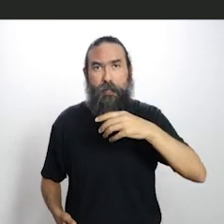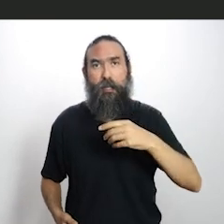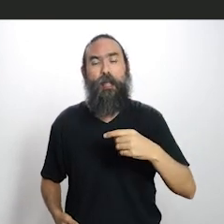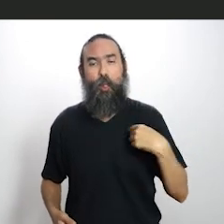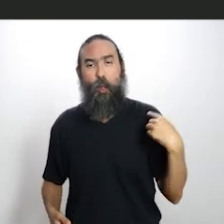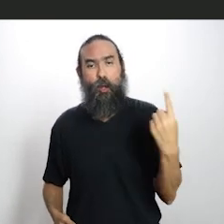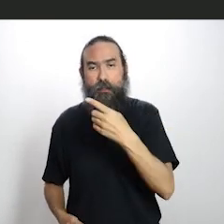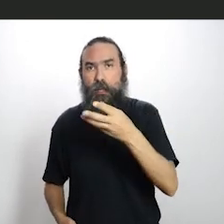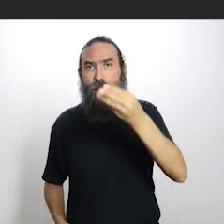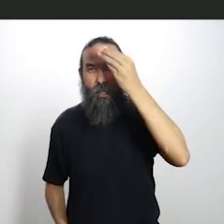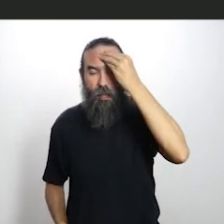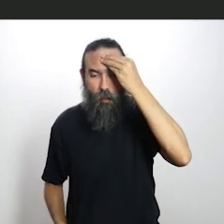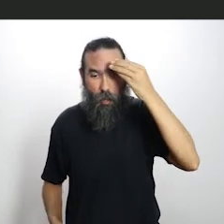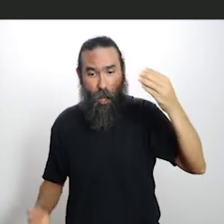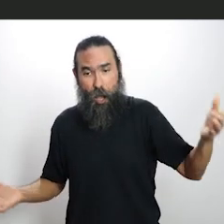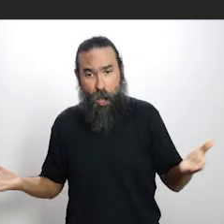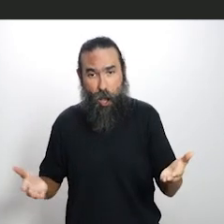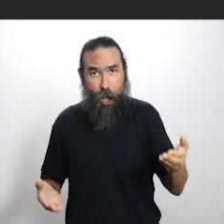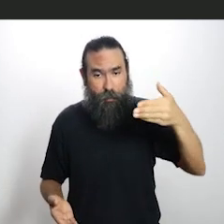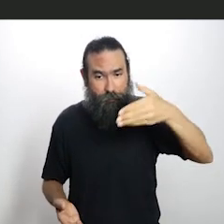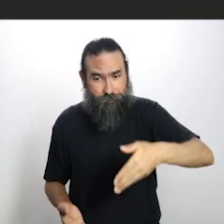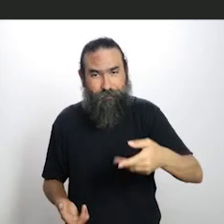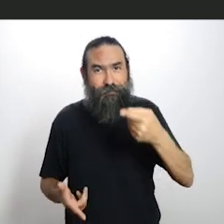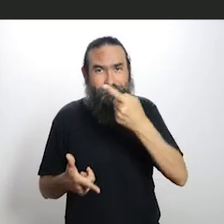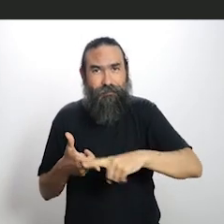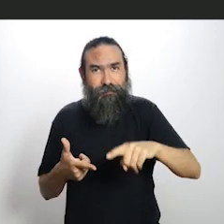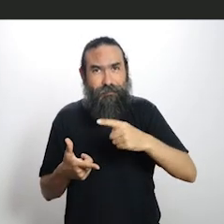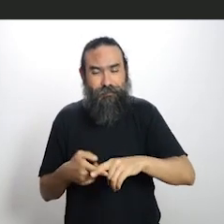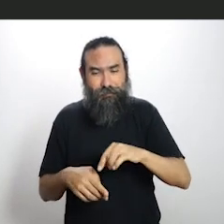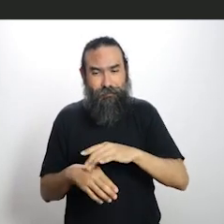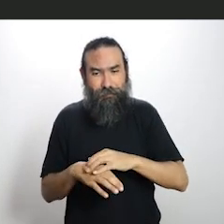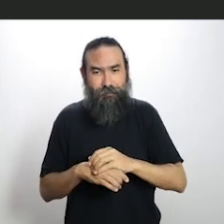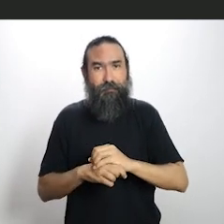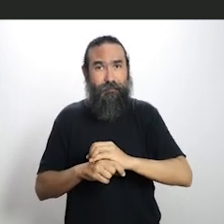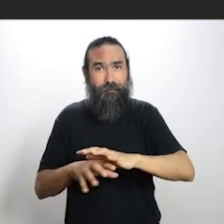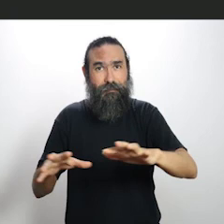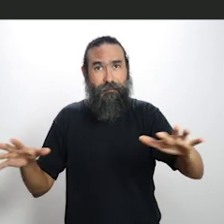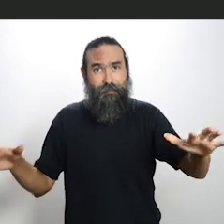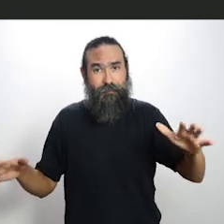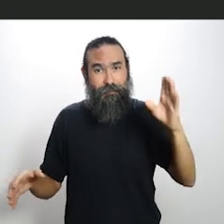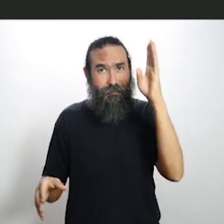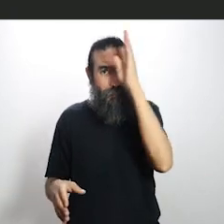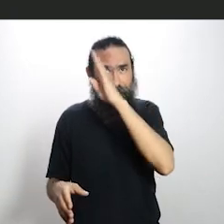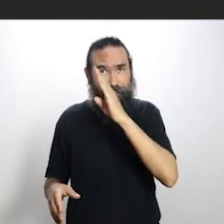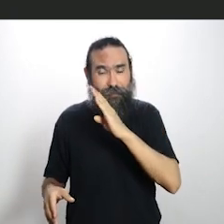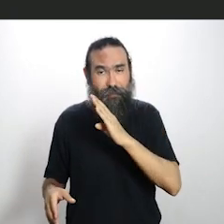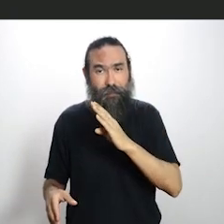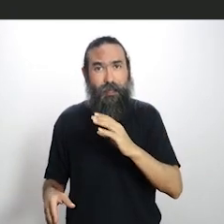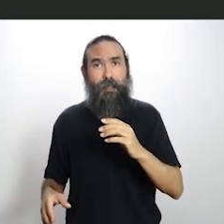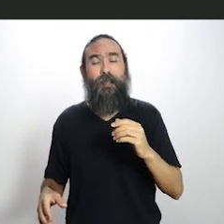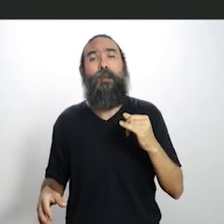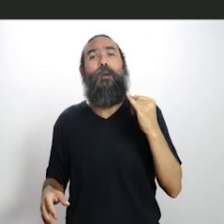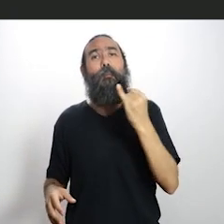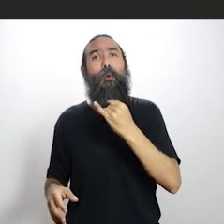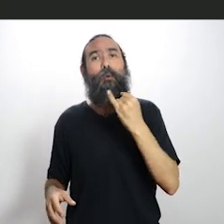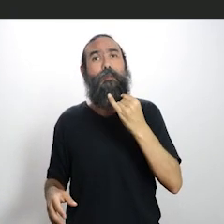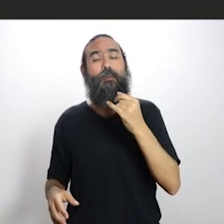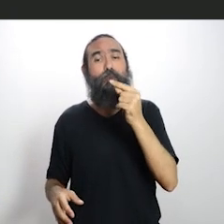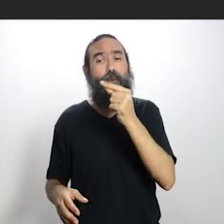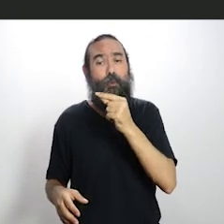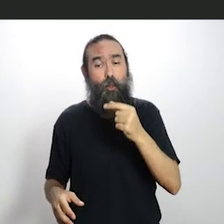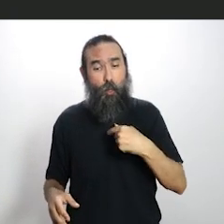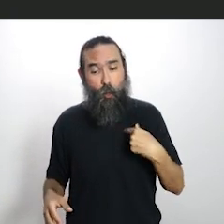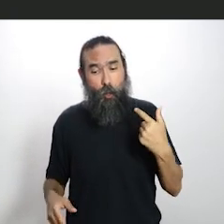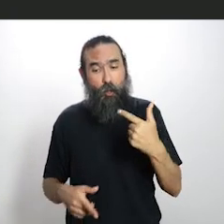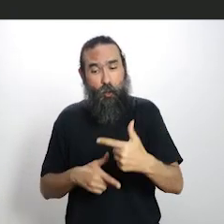manter a nossa tradição foi com que essas coisas muito concretas fez com a gente estar na linha de frente